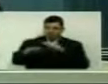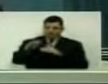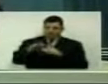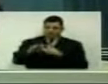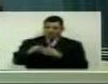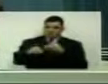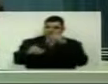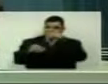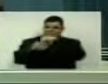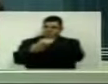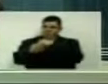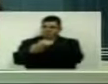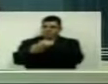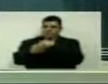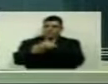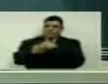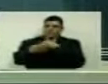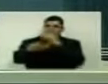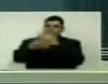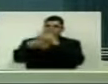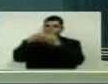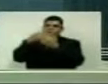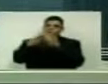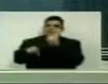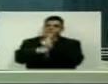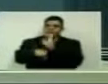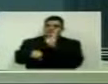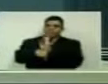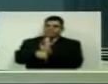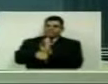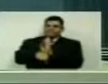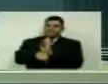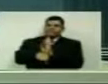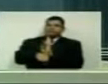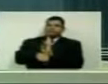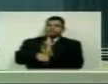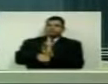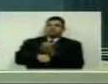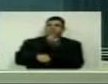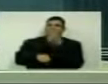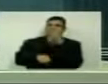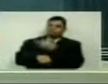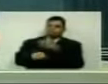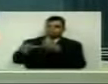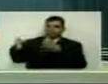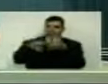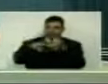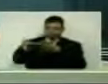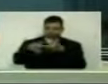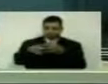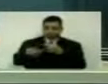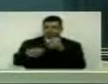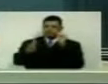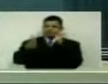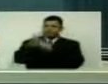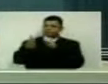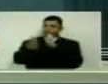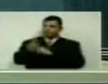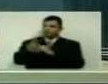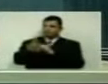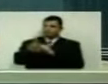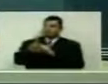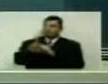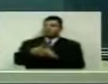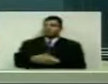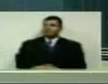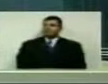conseguiu infiltrar-se nas estruturas do Estado. E esse escândalo bate às nossas portas, deputado